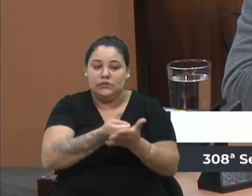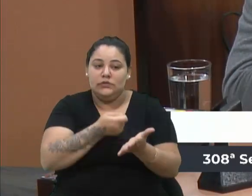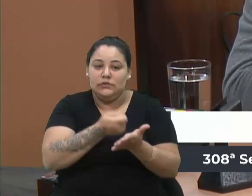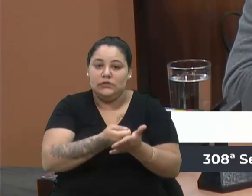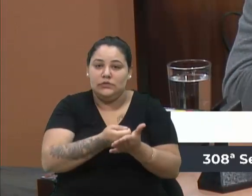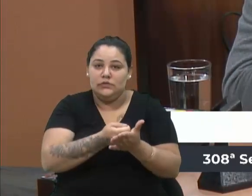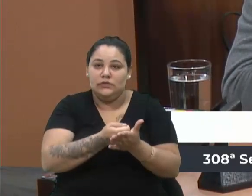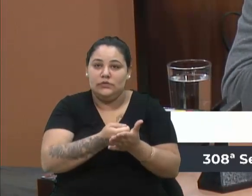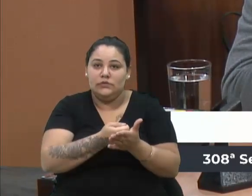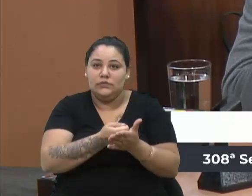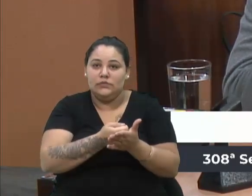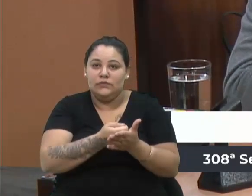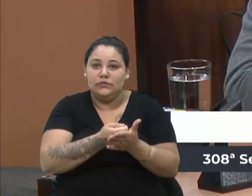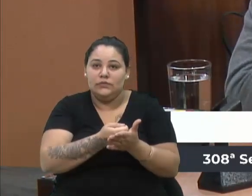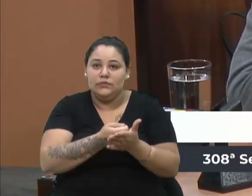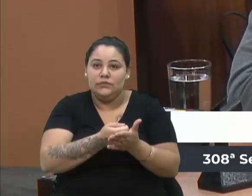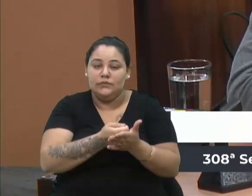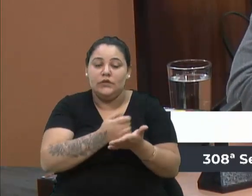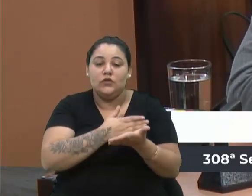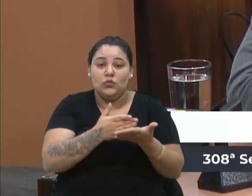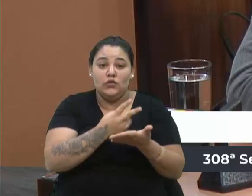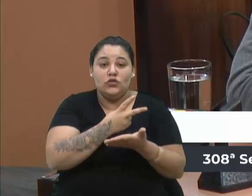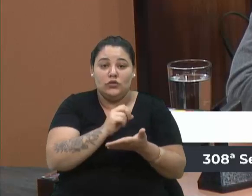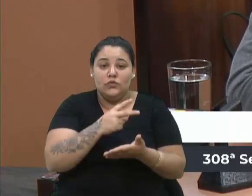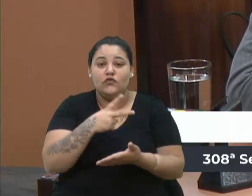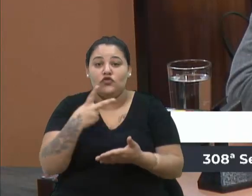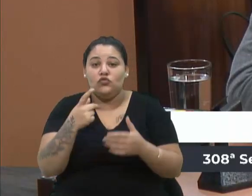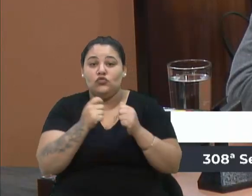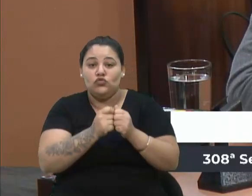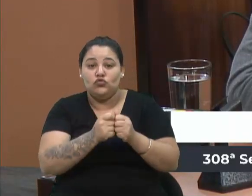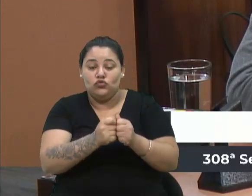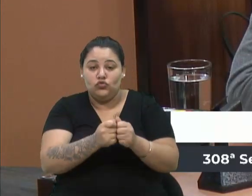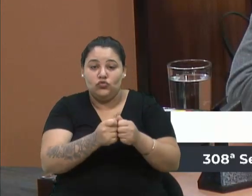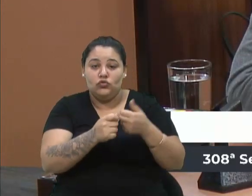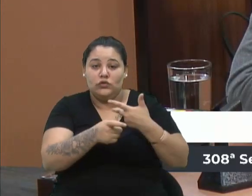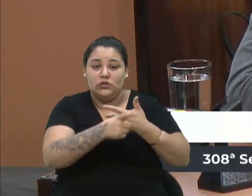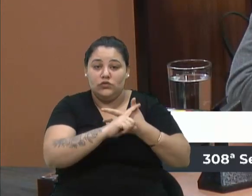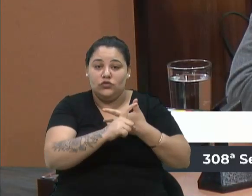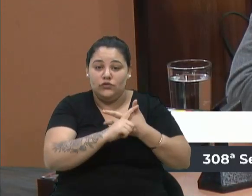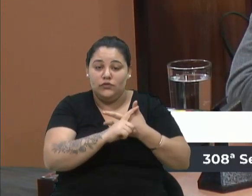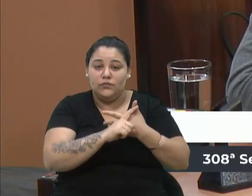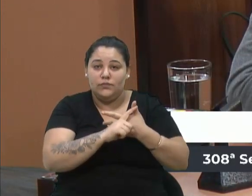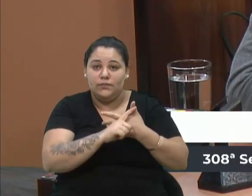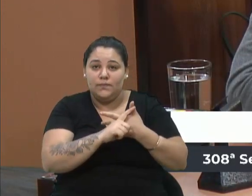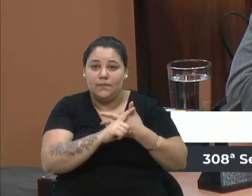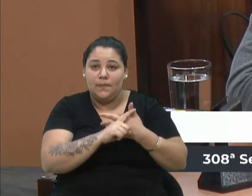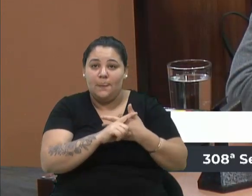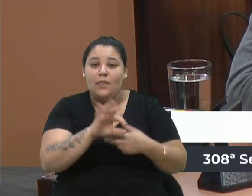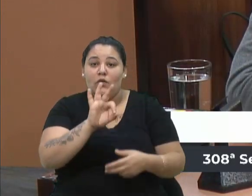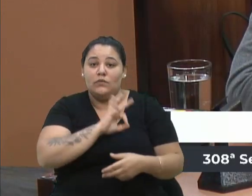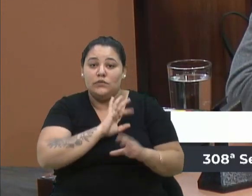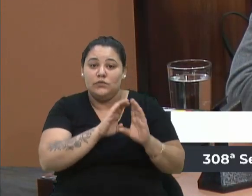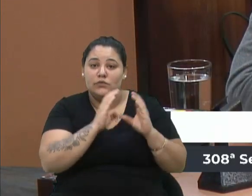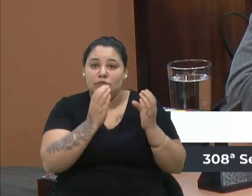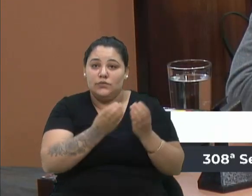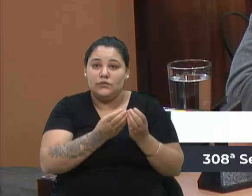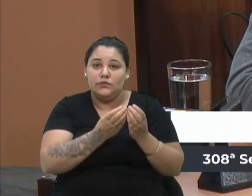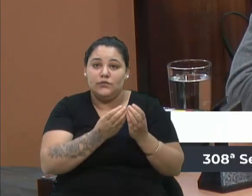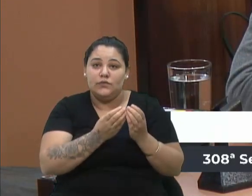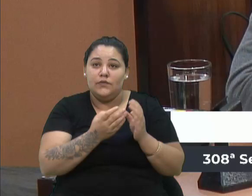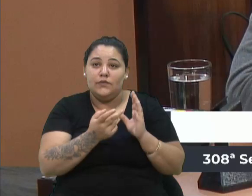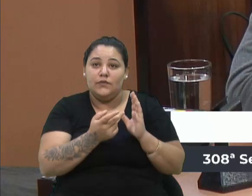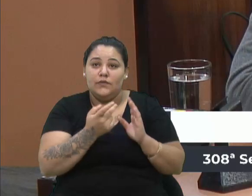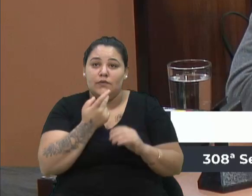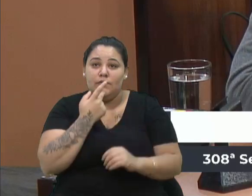como eu falei desde 2021 junto ao executivo e somada essa ideia do policiamento comunitário também trazer a questão do